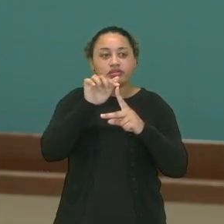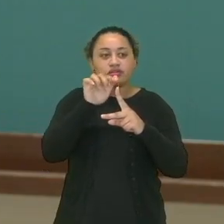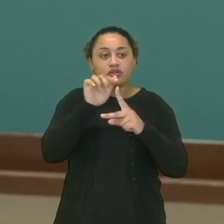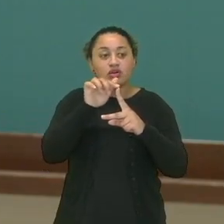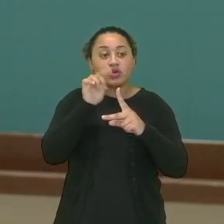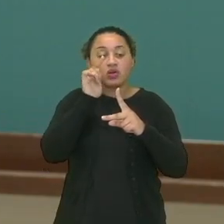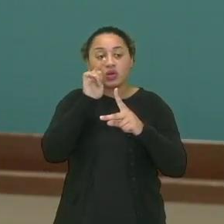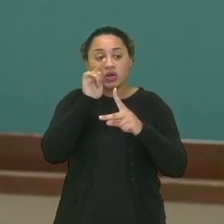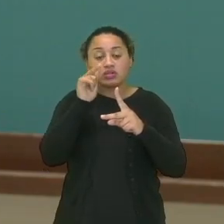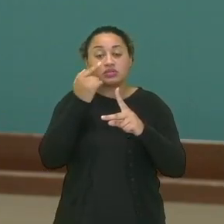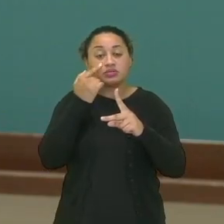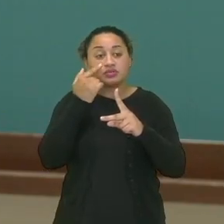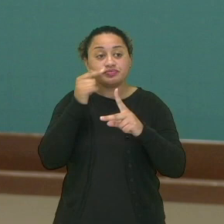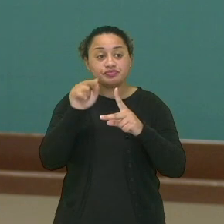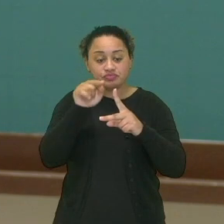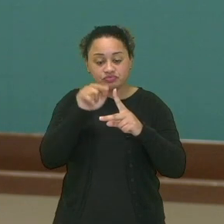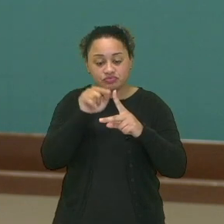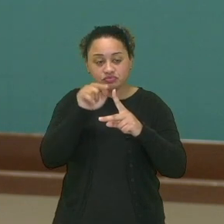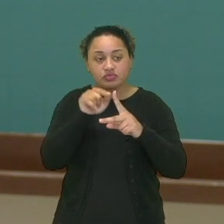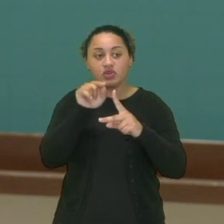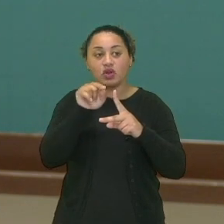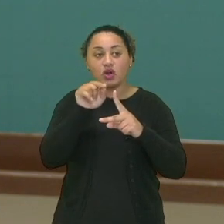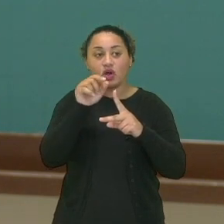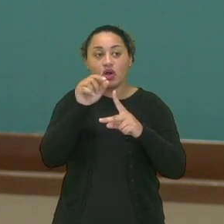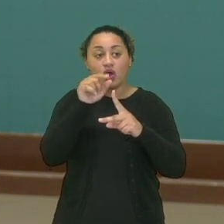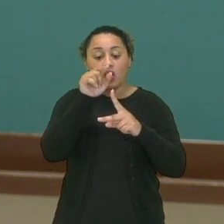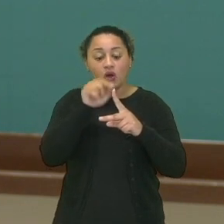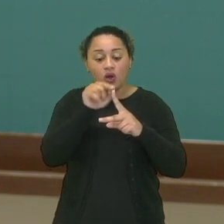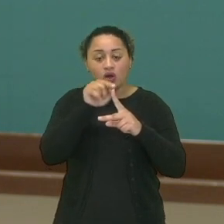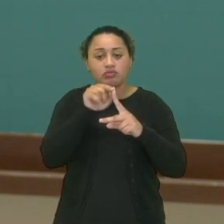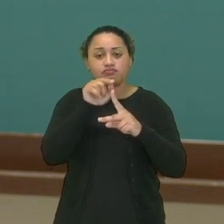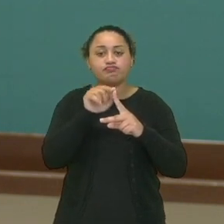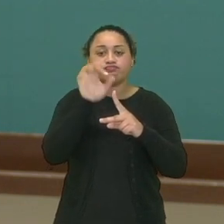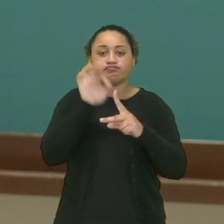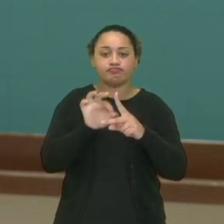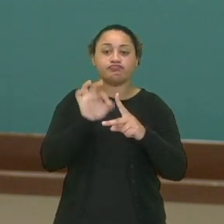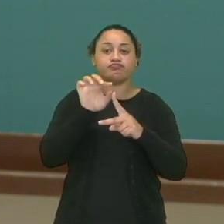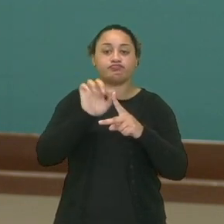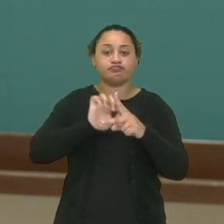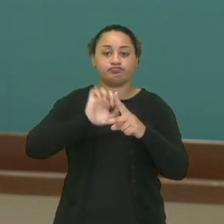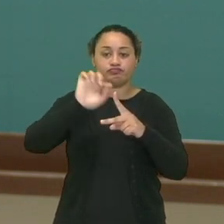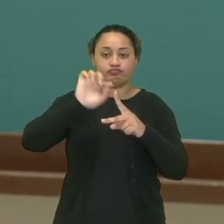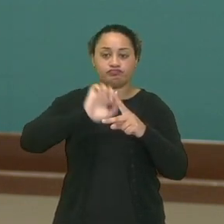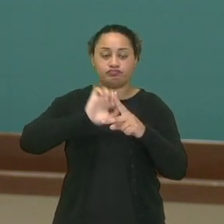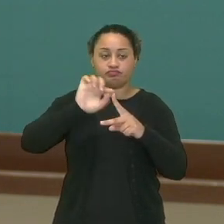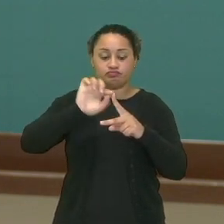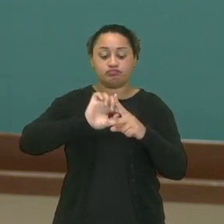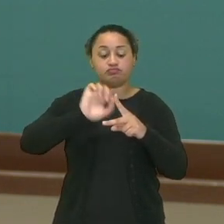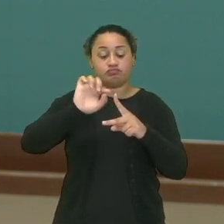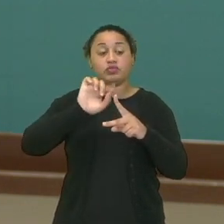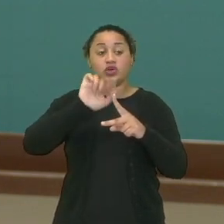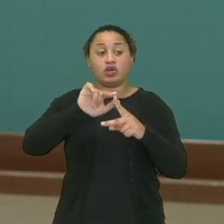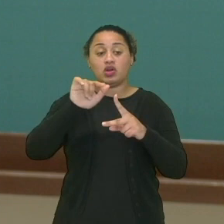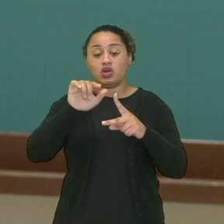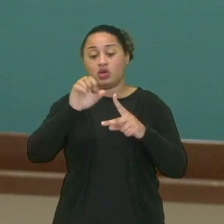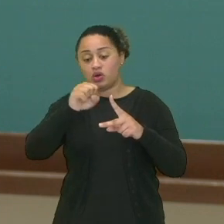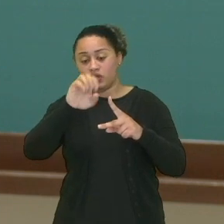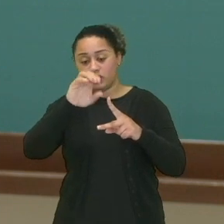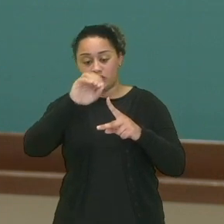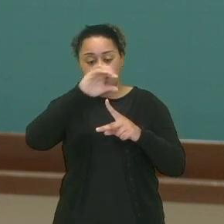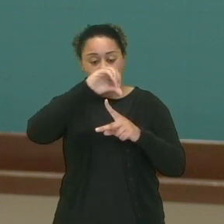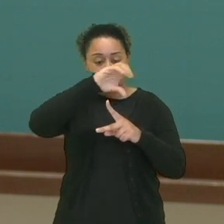aí a gente vai medir até chegar aonde que tá essa outra semi-reta. Então, ela tá entre 80 e